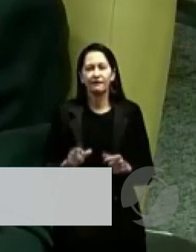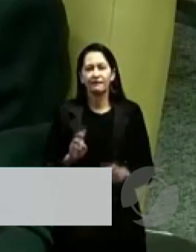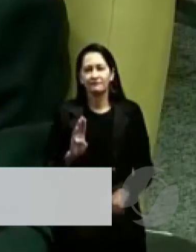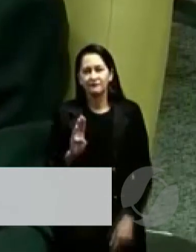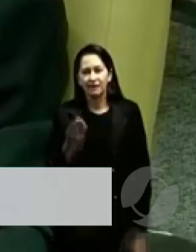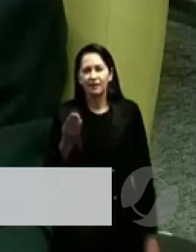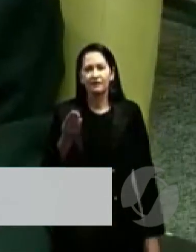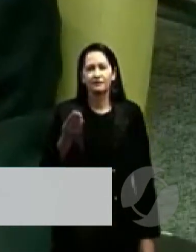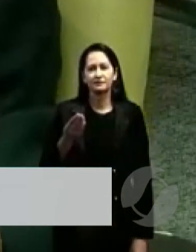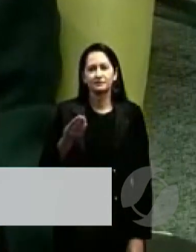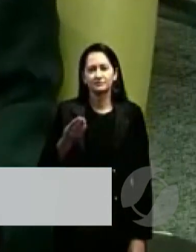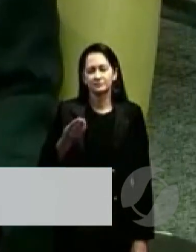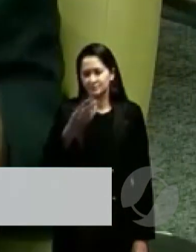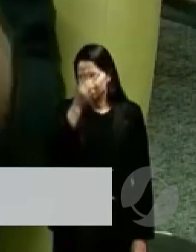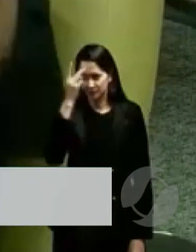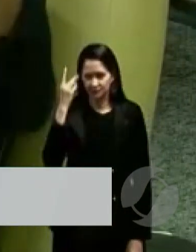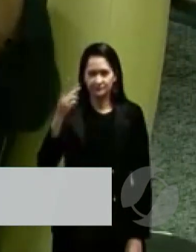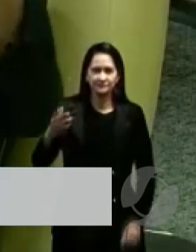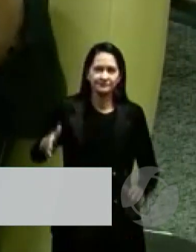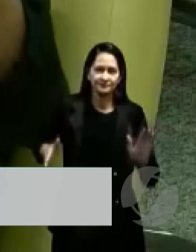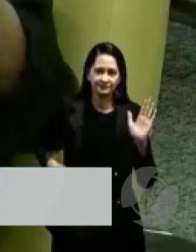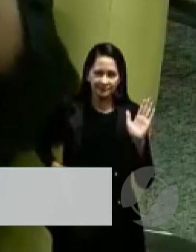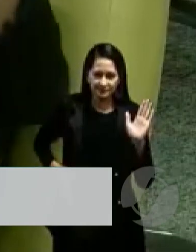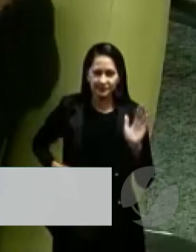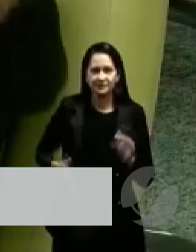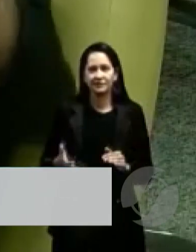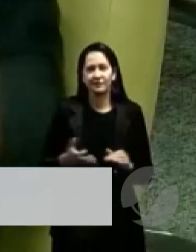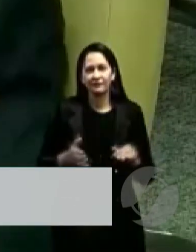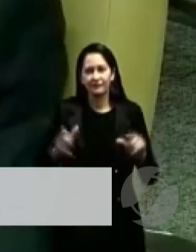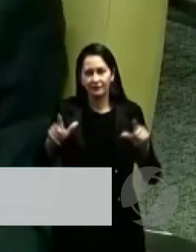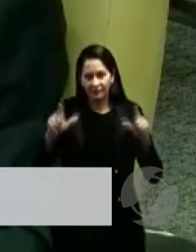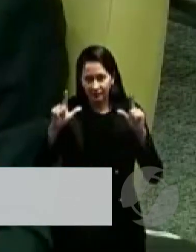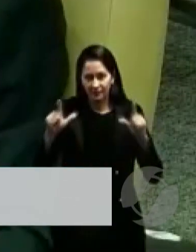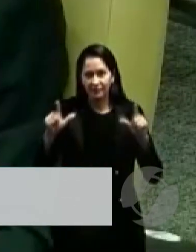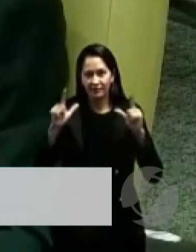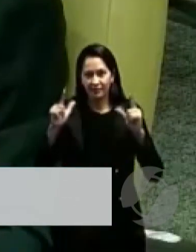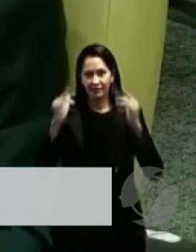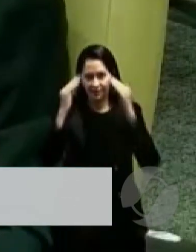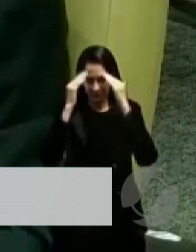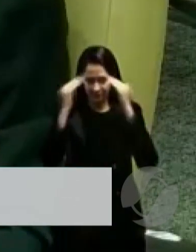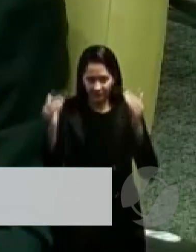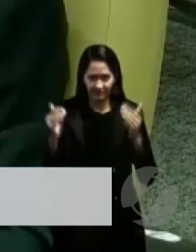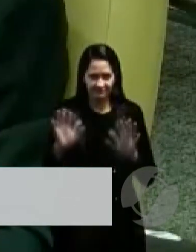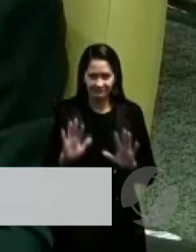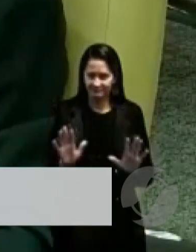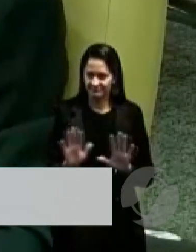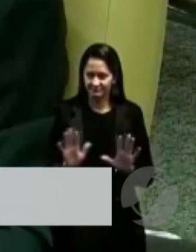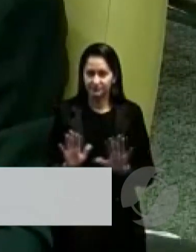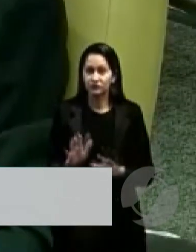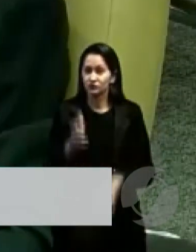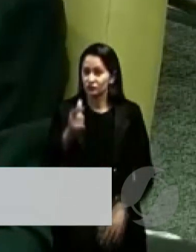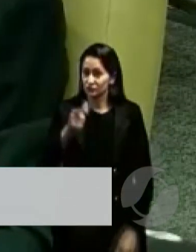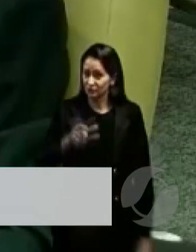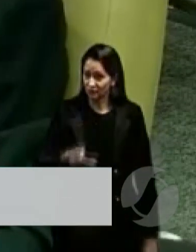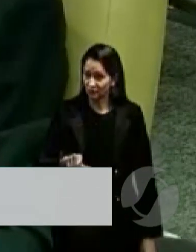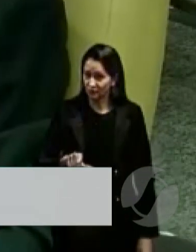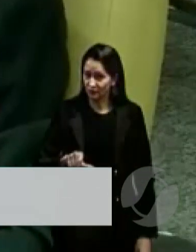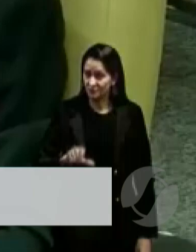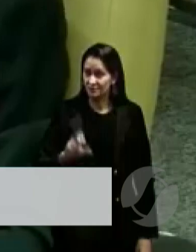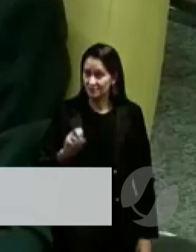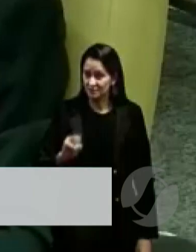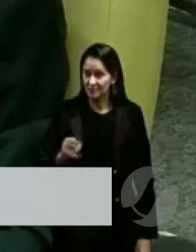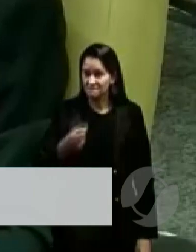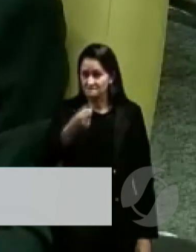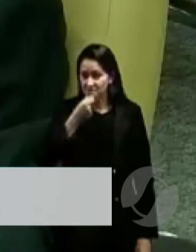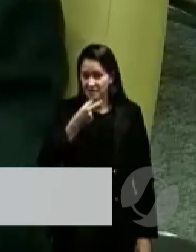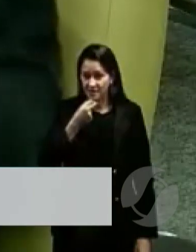aqui não é lugar de pessoas que querem se promover subindo nas costas dos outros. O vereador não detalhou o que teria